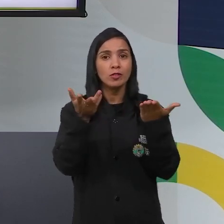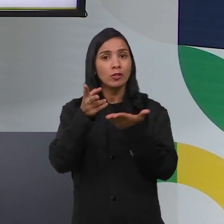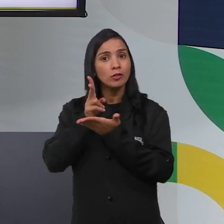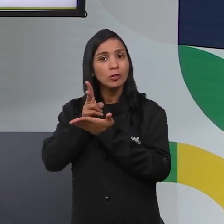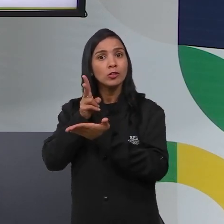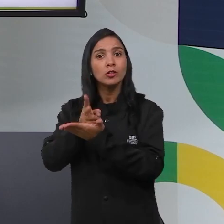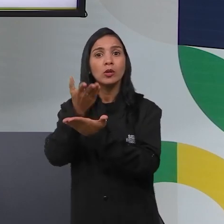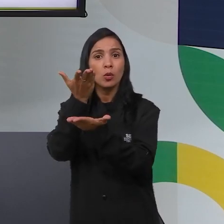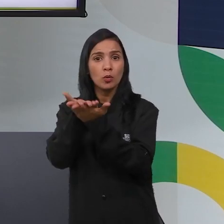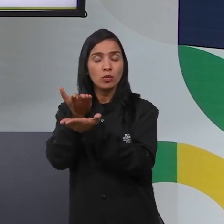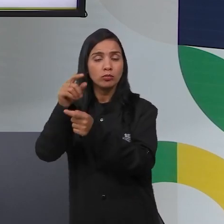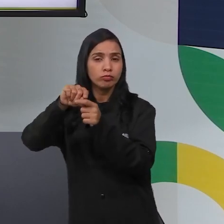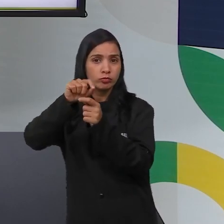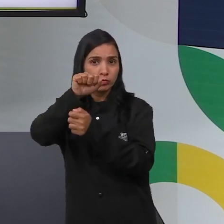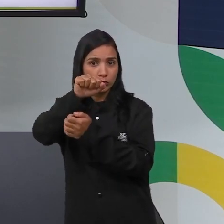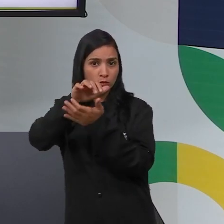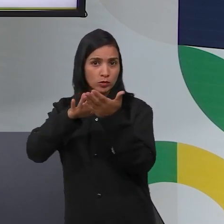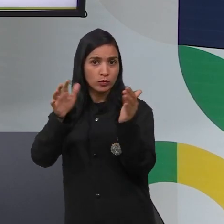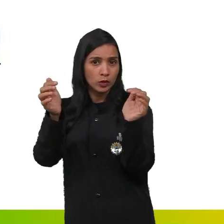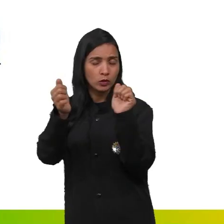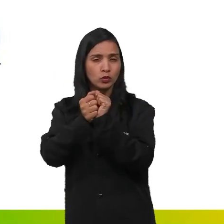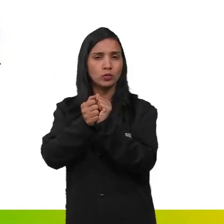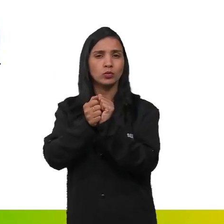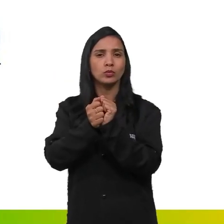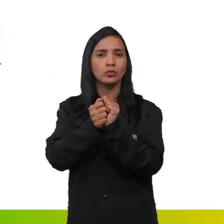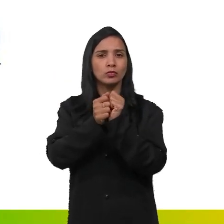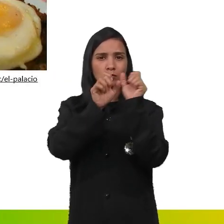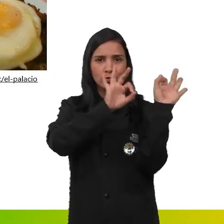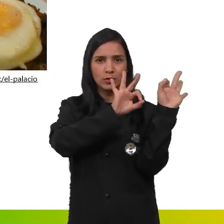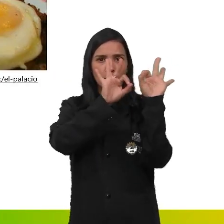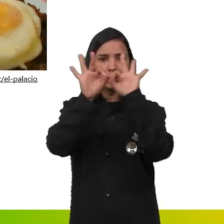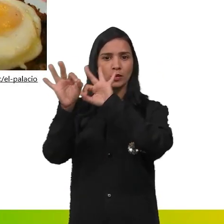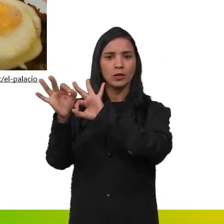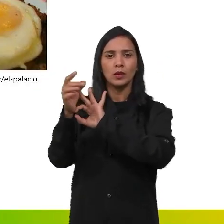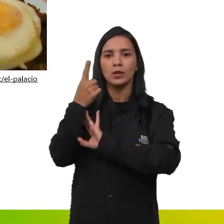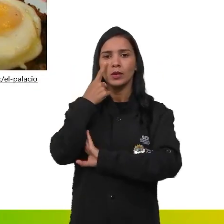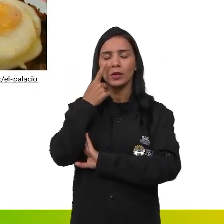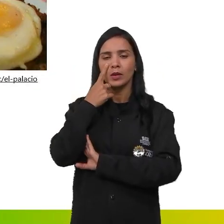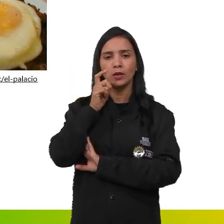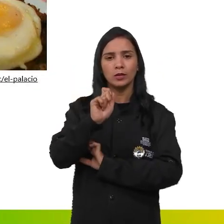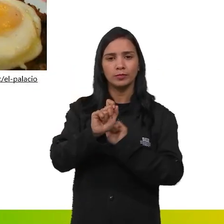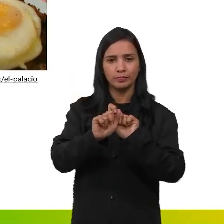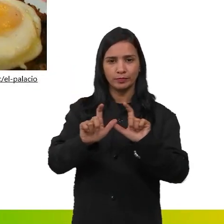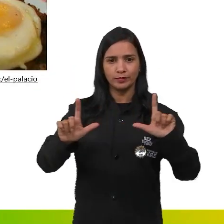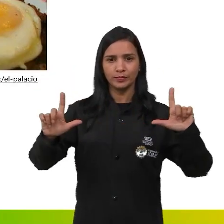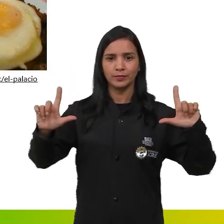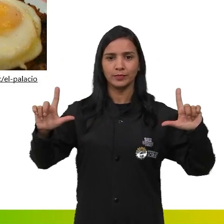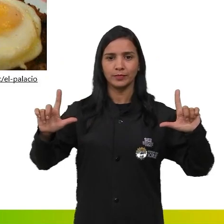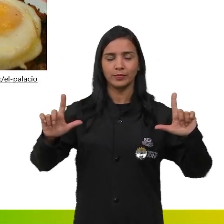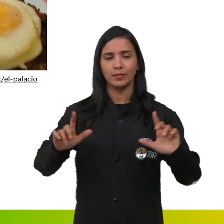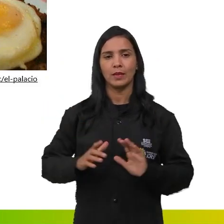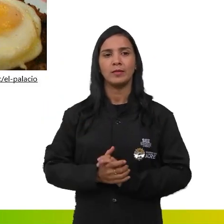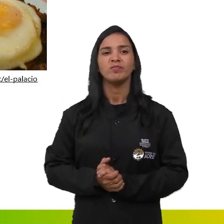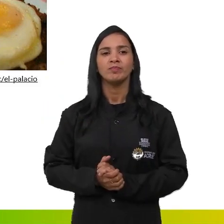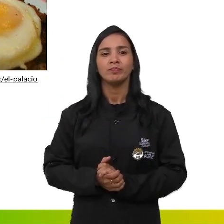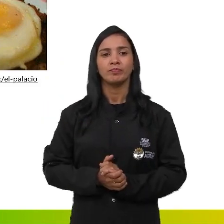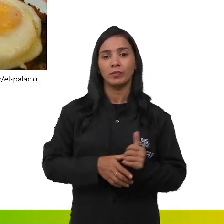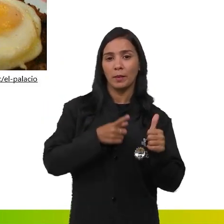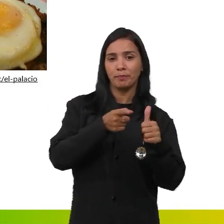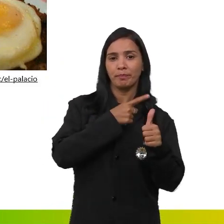a aula com as atividades. Acompanhem comigo aqui. Nós temos a primeira questão.